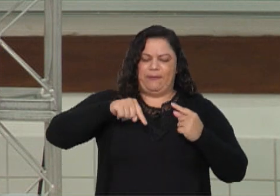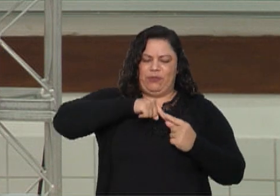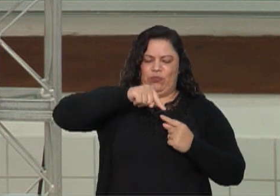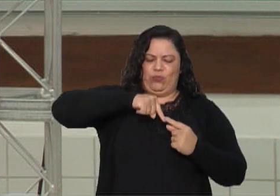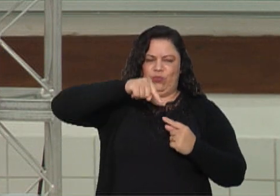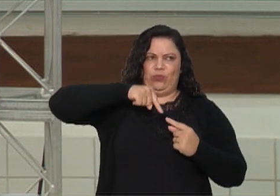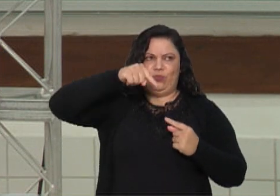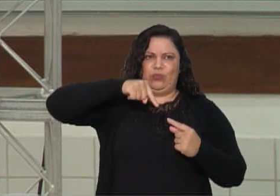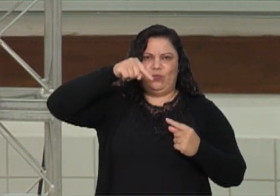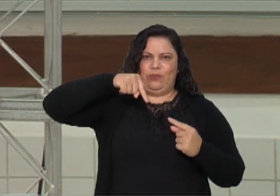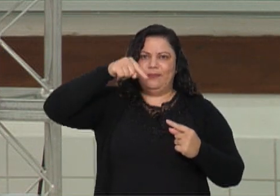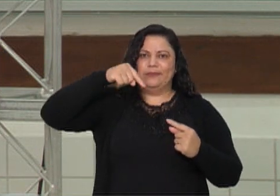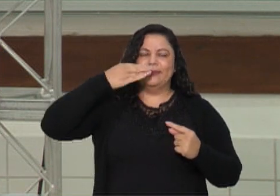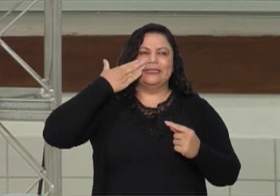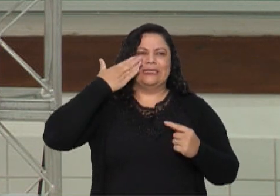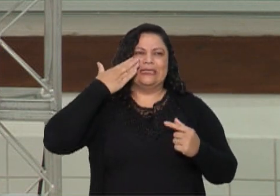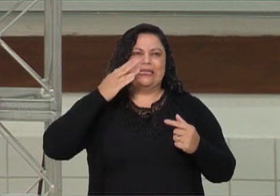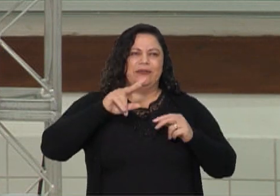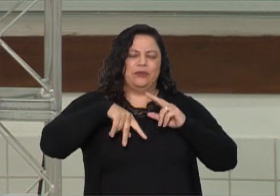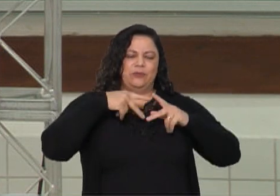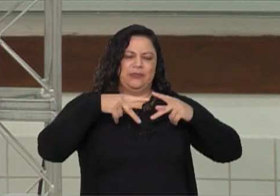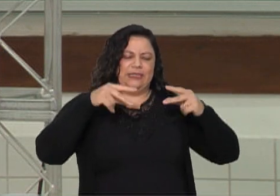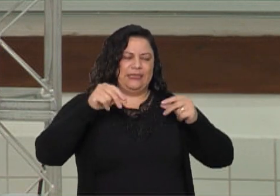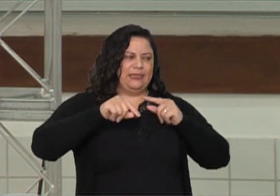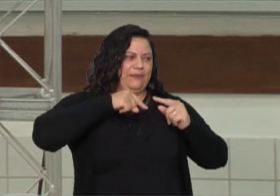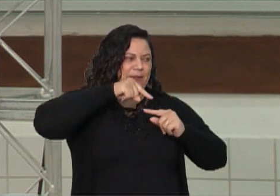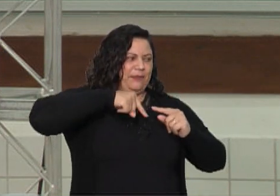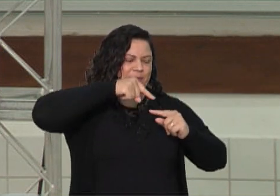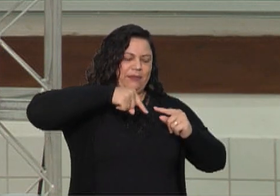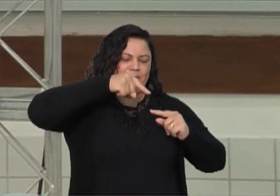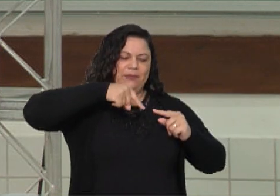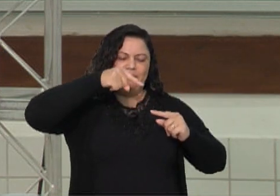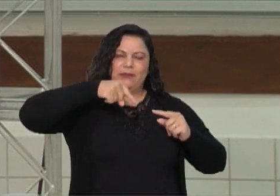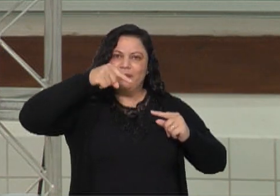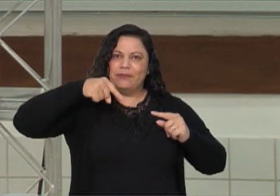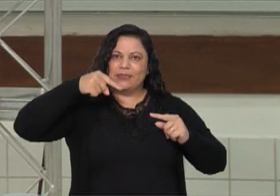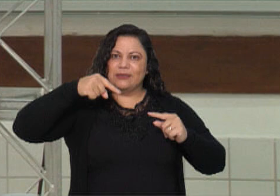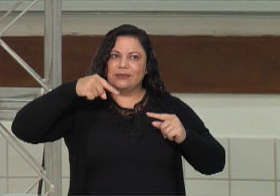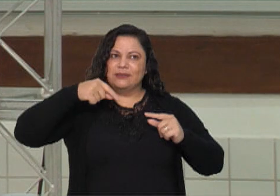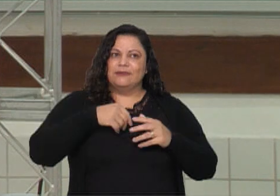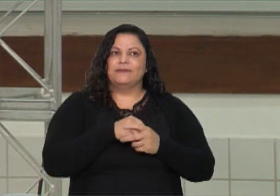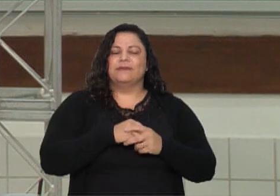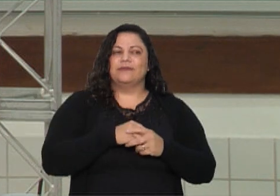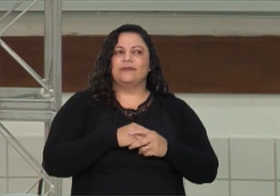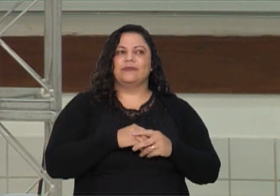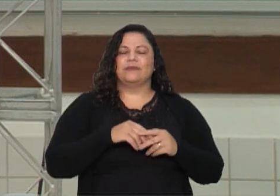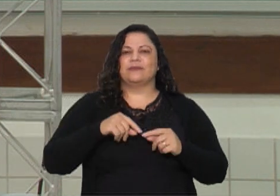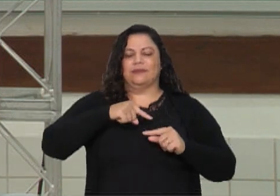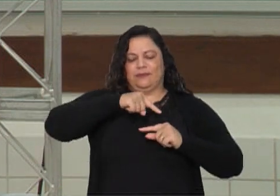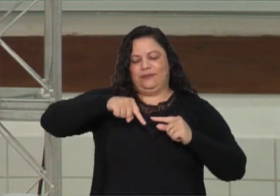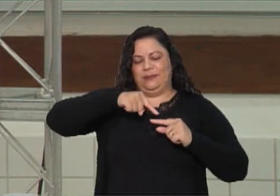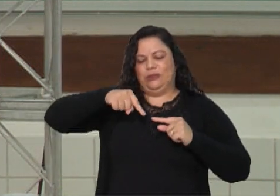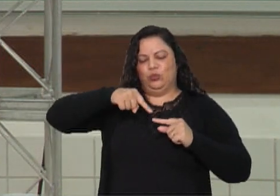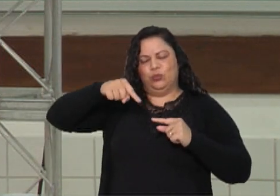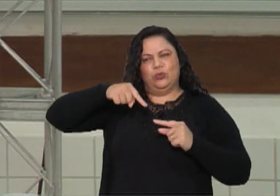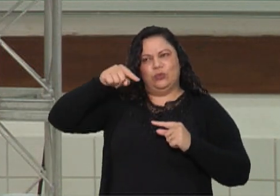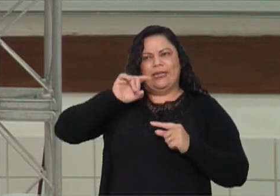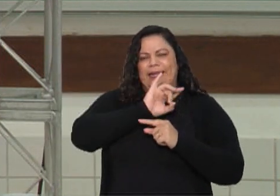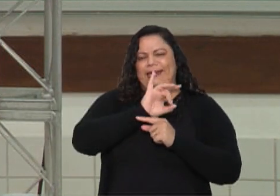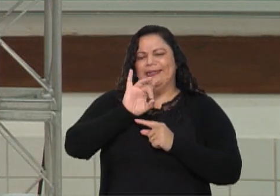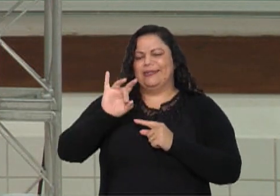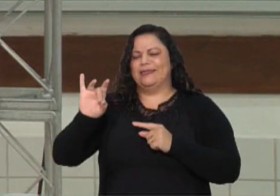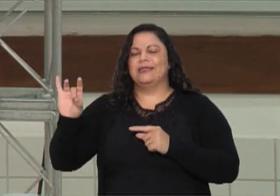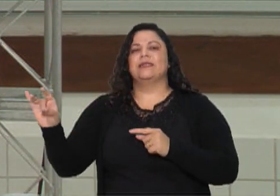lá para colocar presente. O que você acha de pegar esse palitinho e fazer na volta deles assim, ó, com a